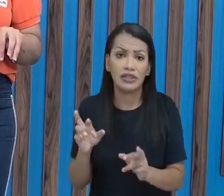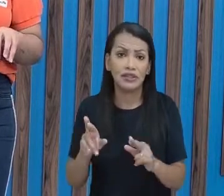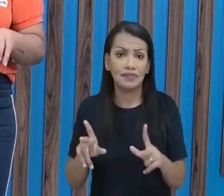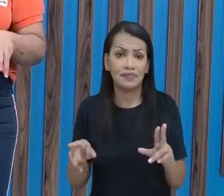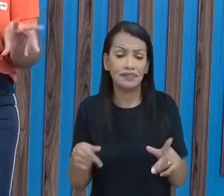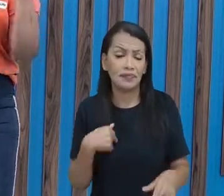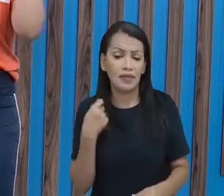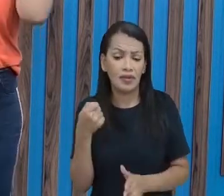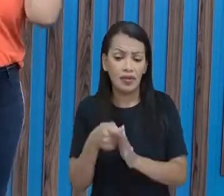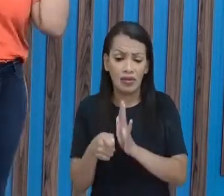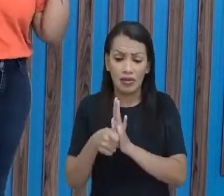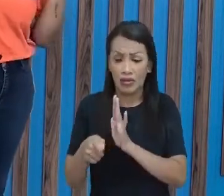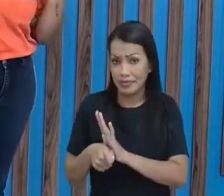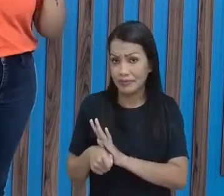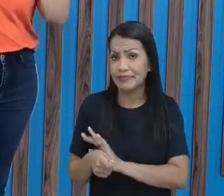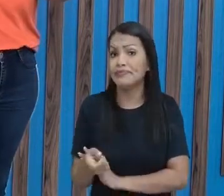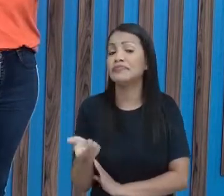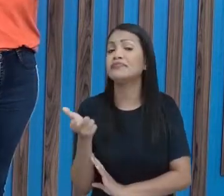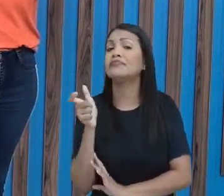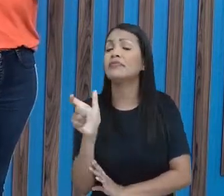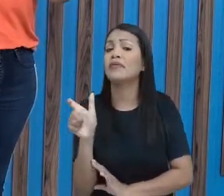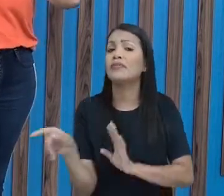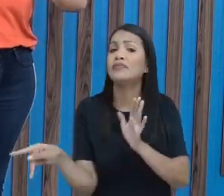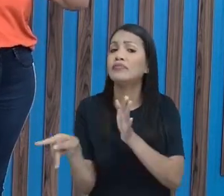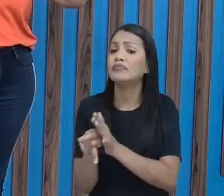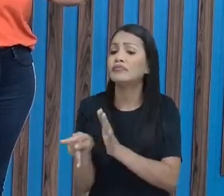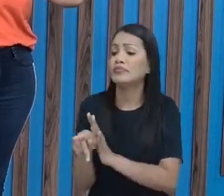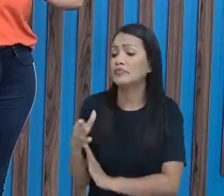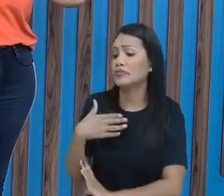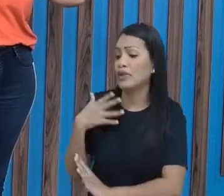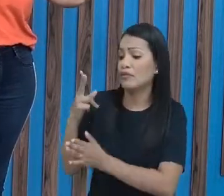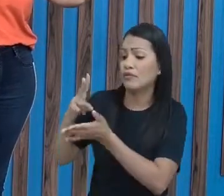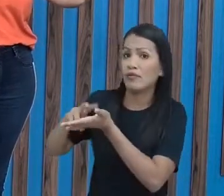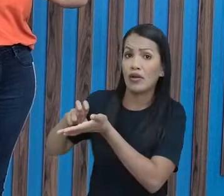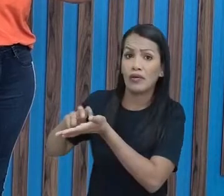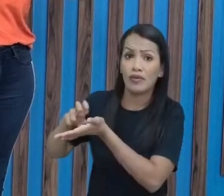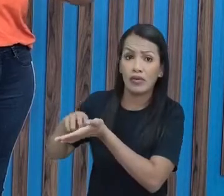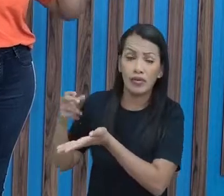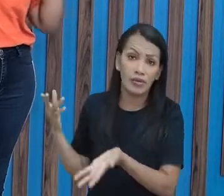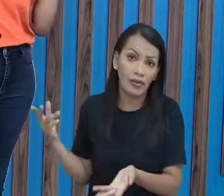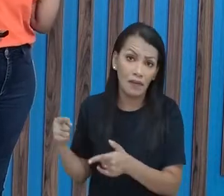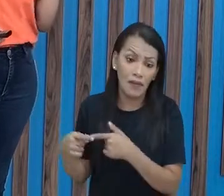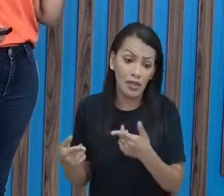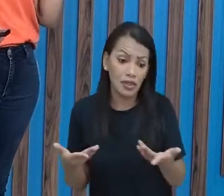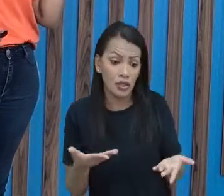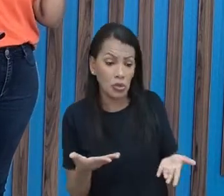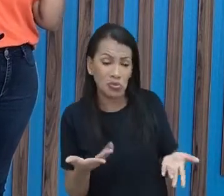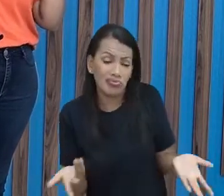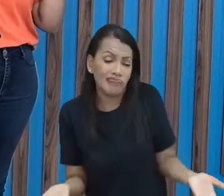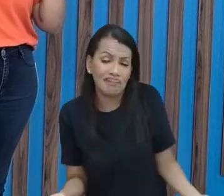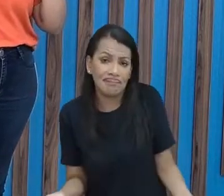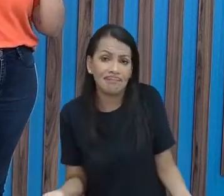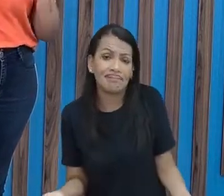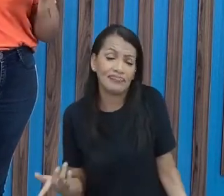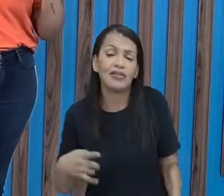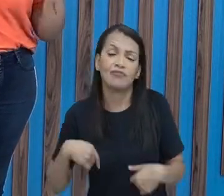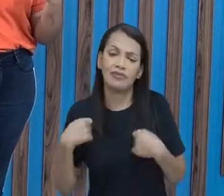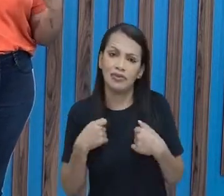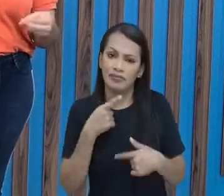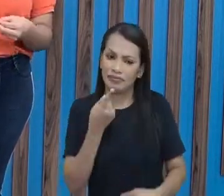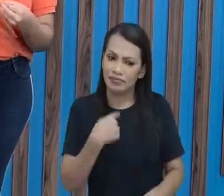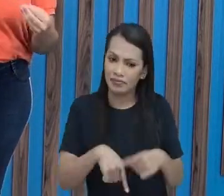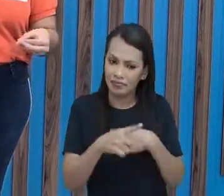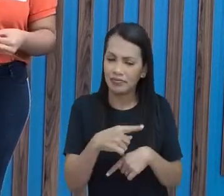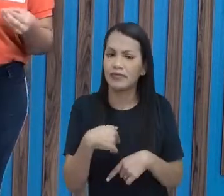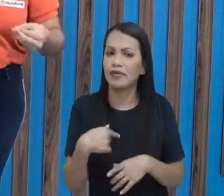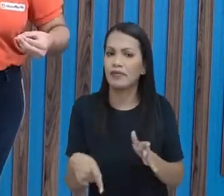texto cujas palavras pertenciam ao meu vocabulário 2 anos atrás, mas que hoje não fazem mais parte. E eu, como